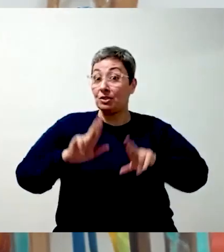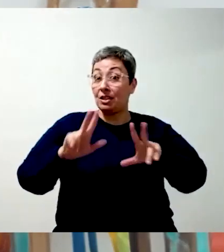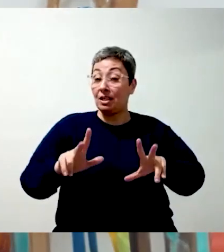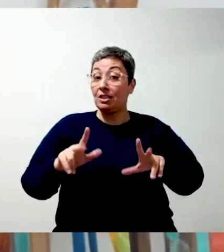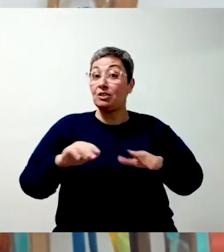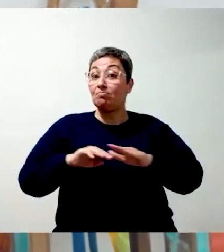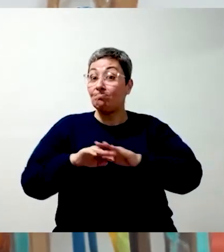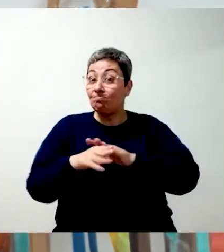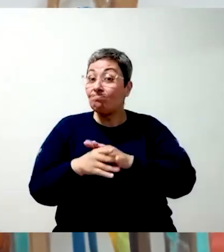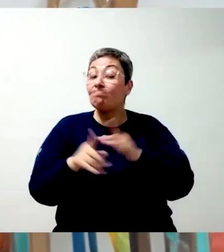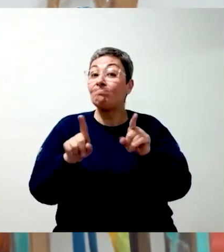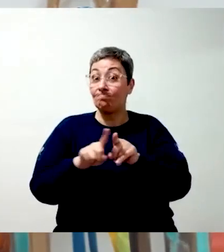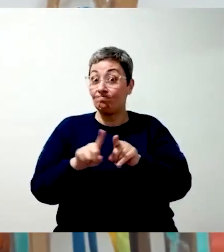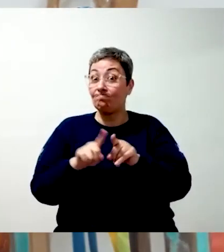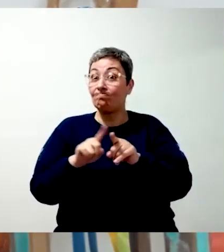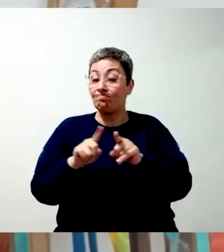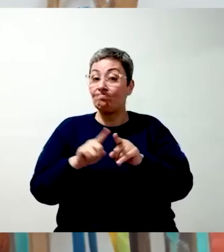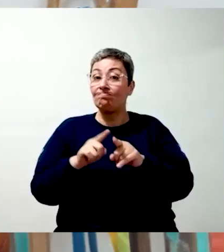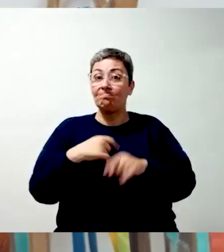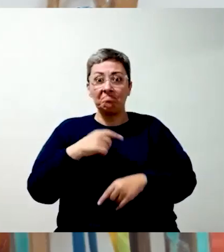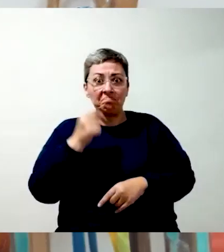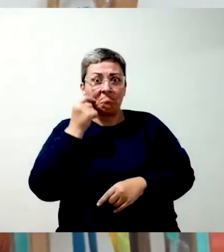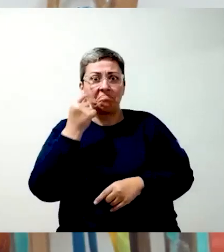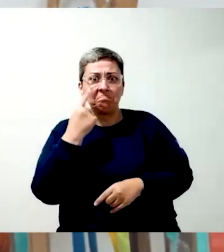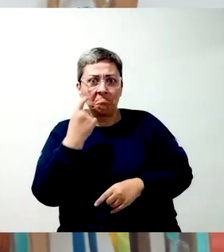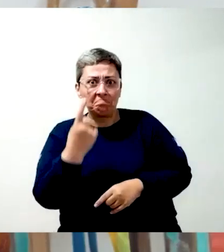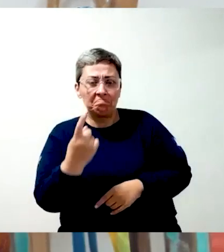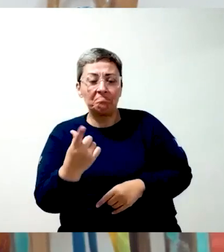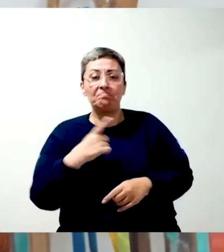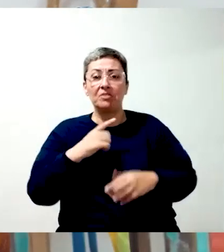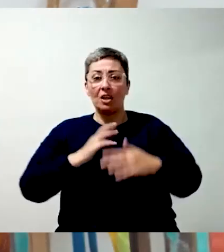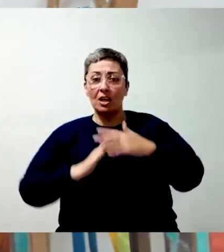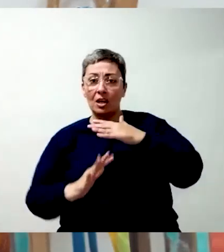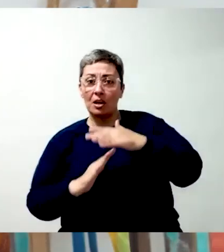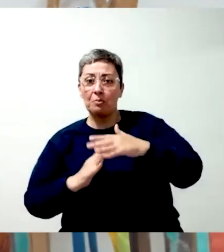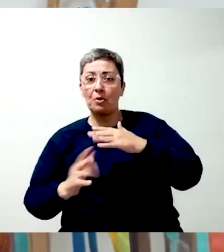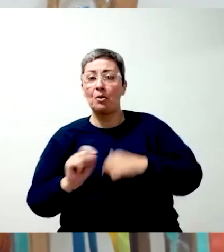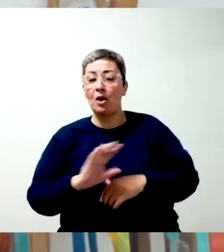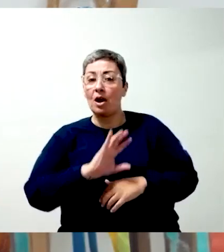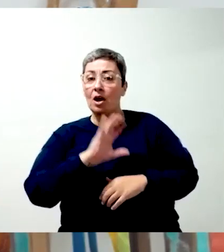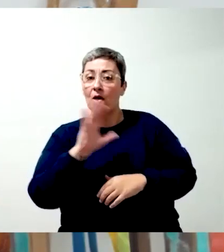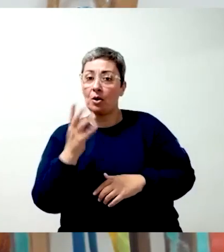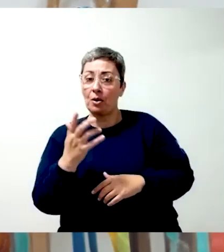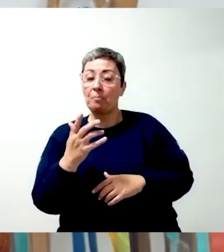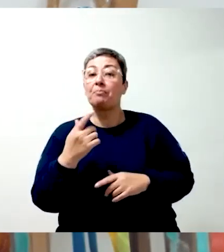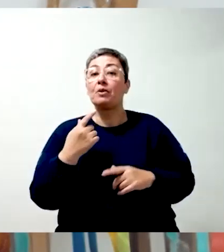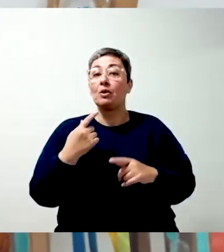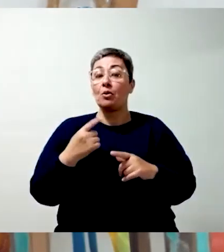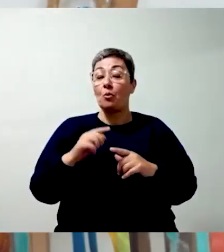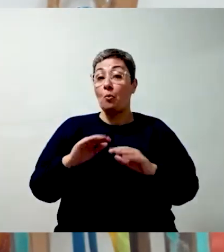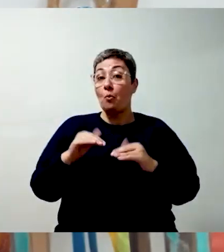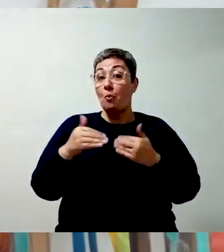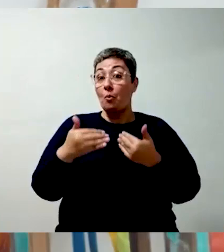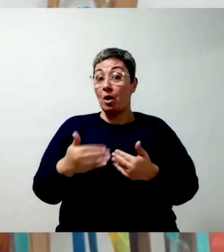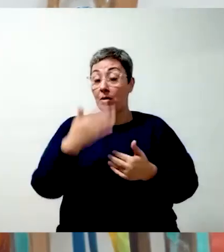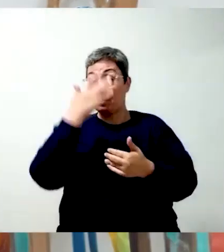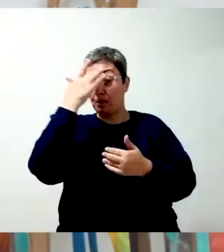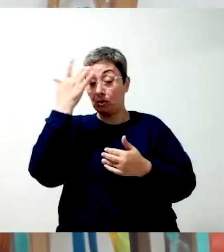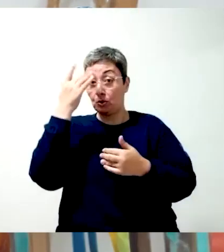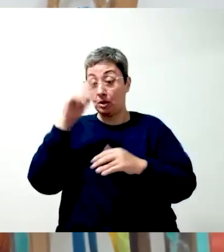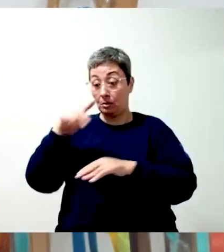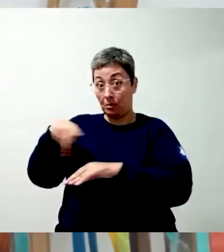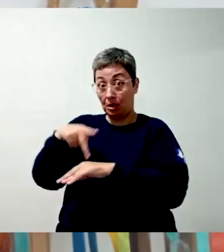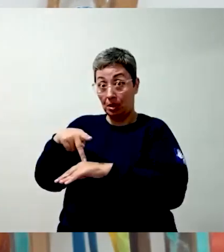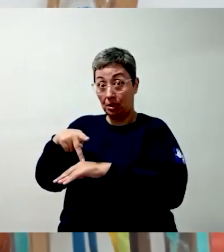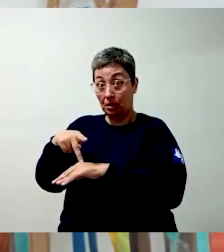costumes. Olha que curioso isso! A imigração acontece, portanto, quando pessoas saem